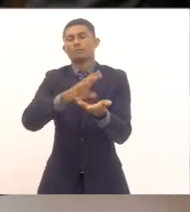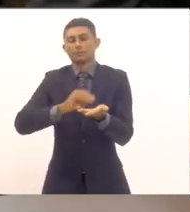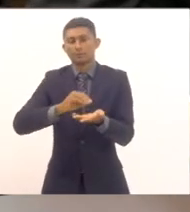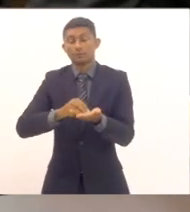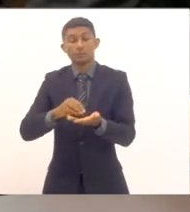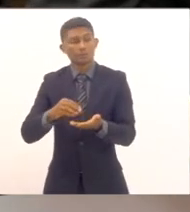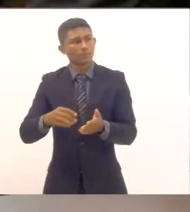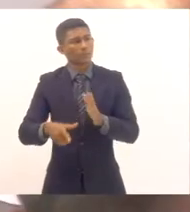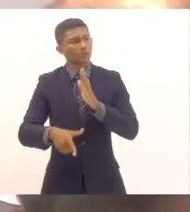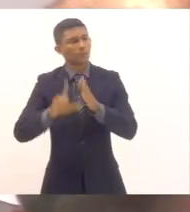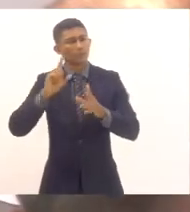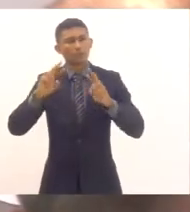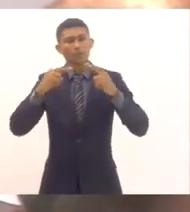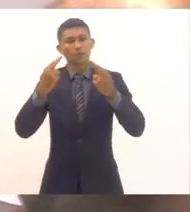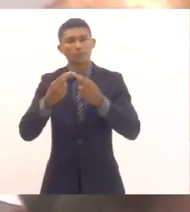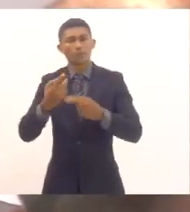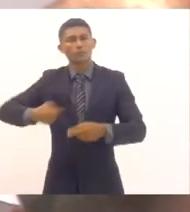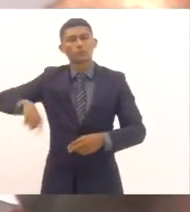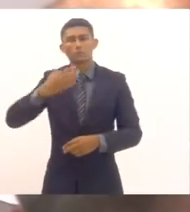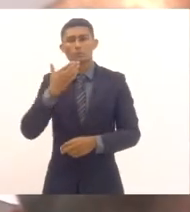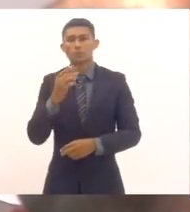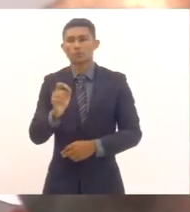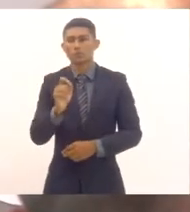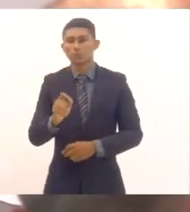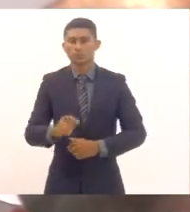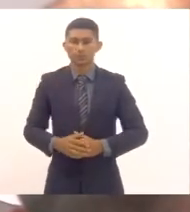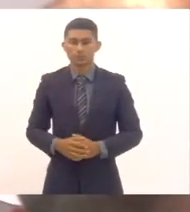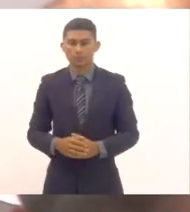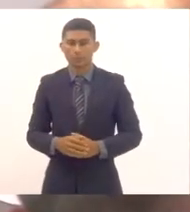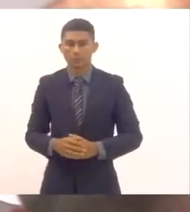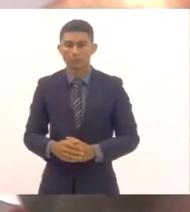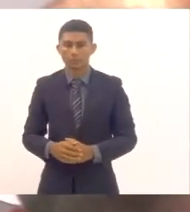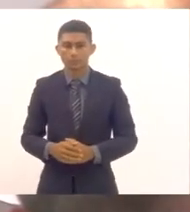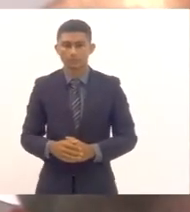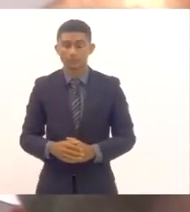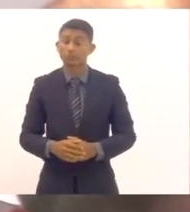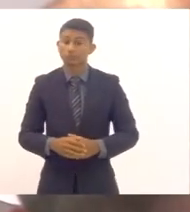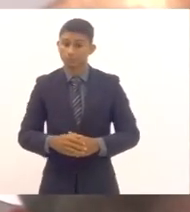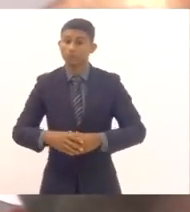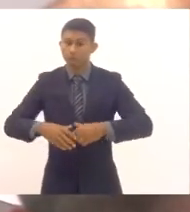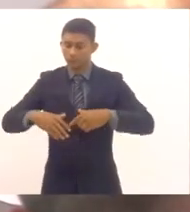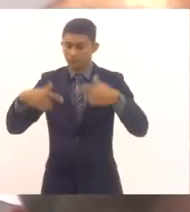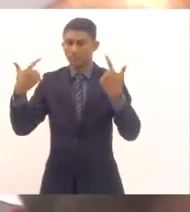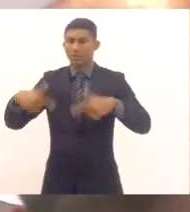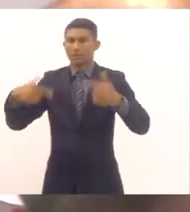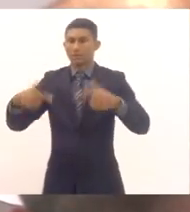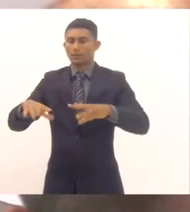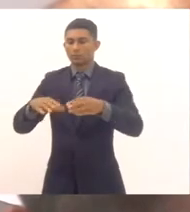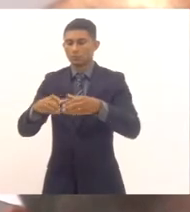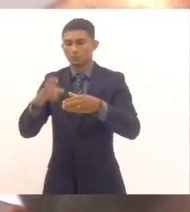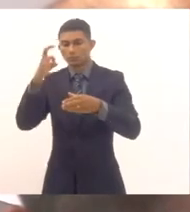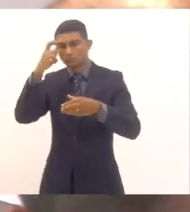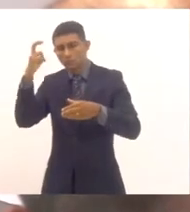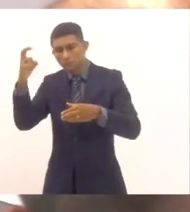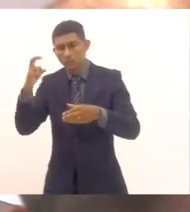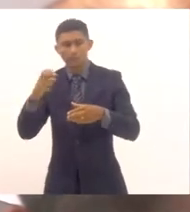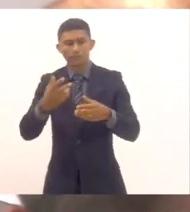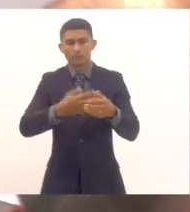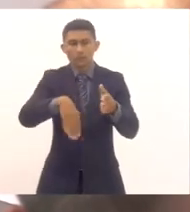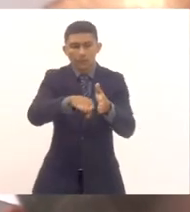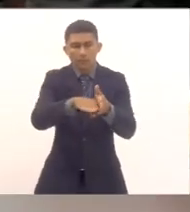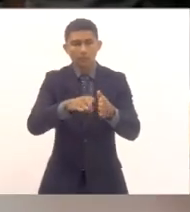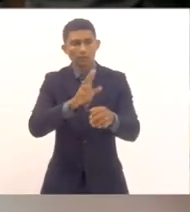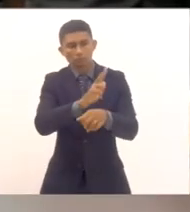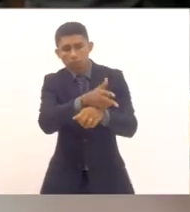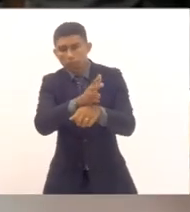nas agências passados não foi esse trabalho sim é o trabalho de inteligência através do monitoramento de todas as estações